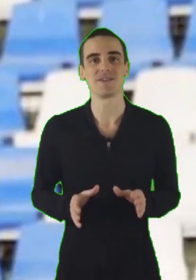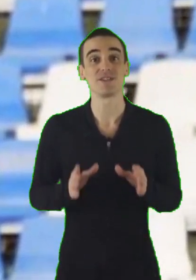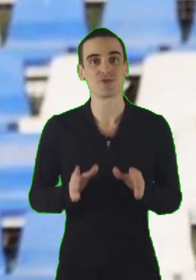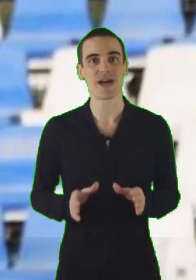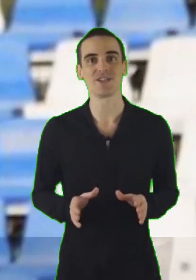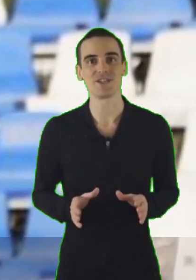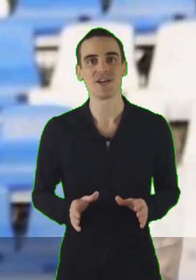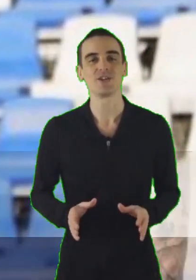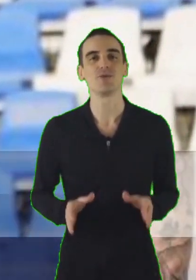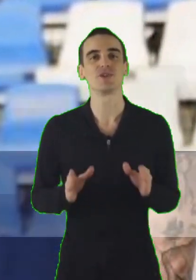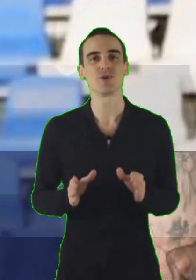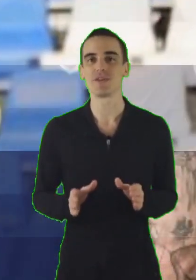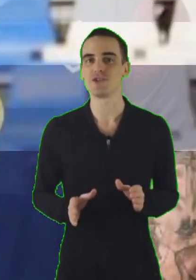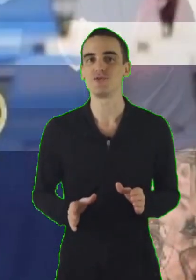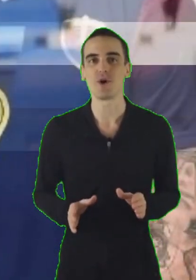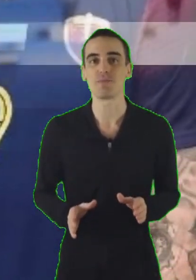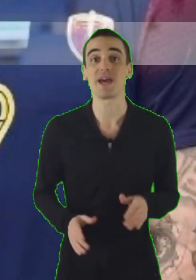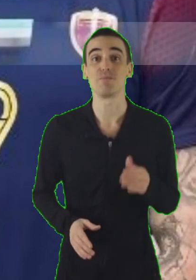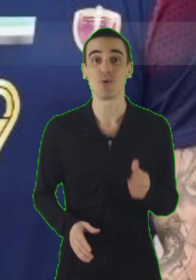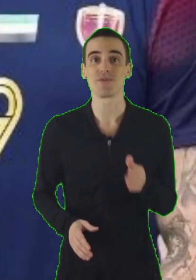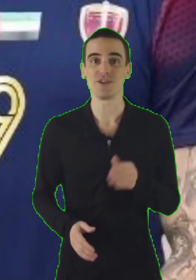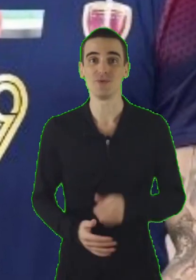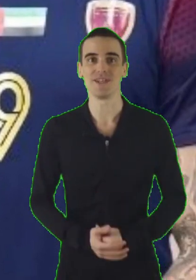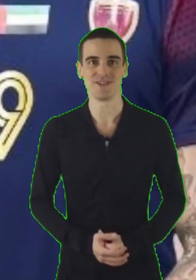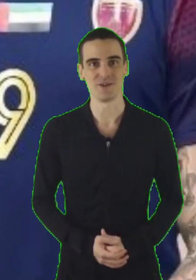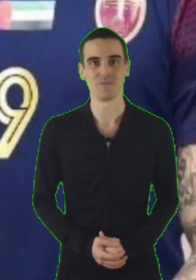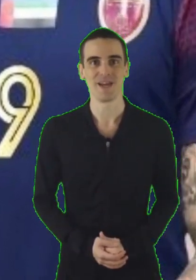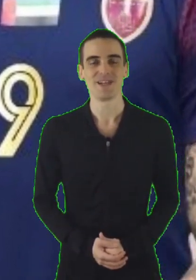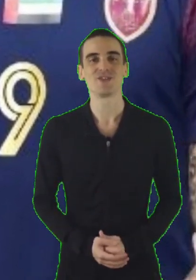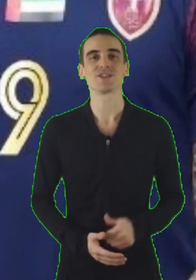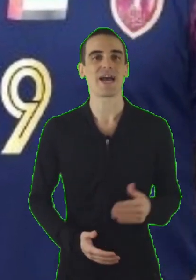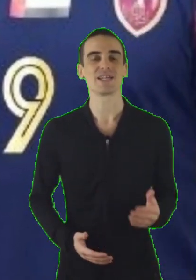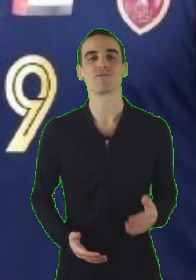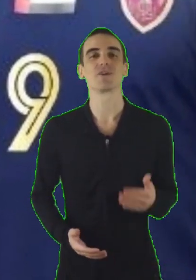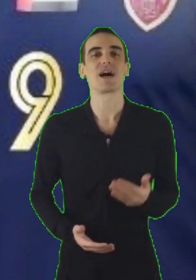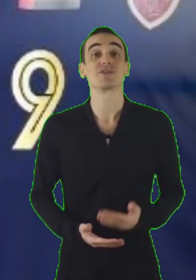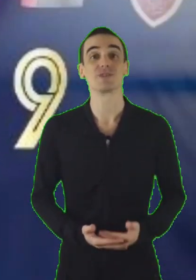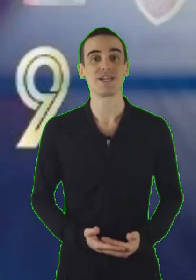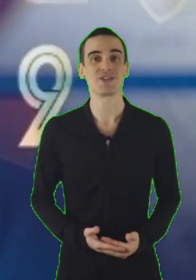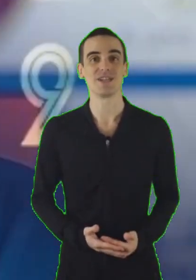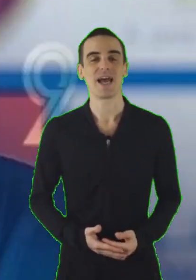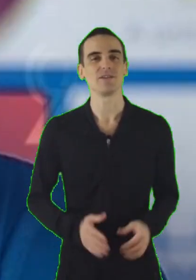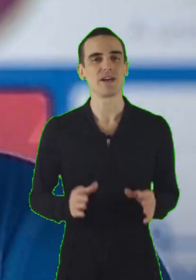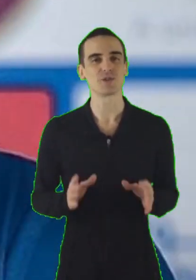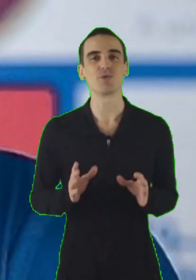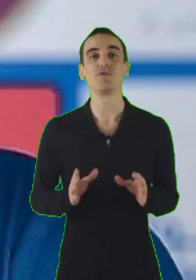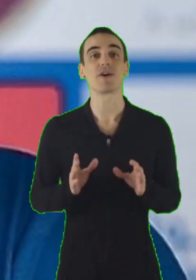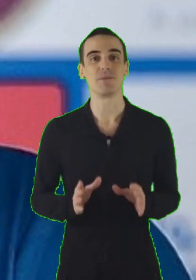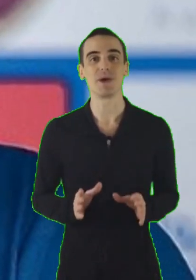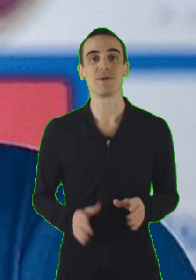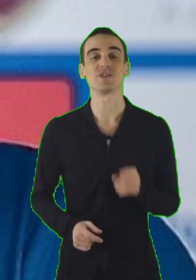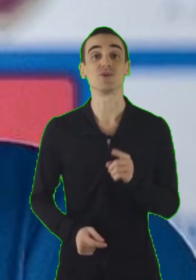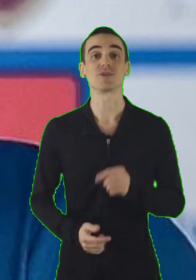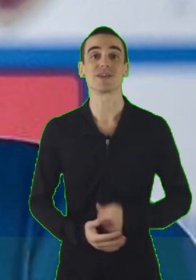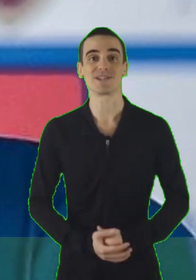ao exterior é um atacante com muita história fora do Brasil mas que ainda não teve uma passagem importante por aqui o contrato do jogador